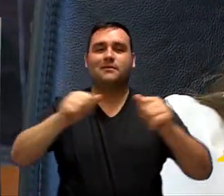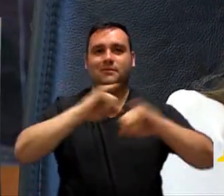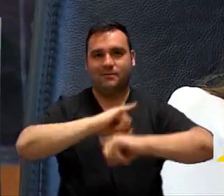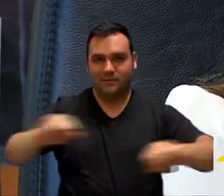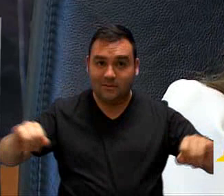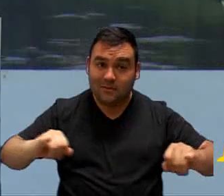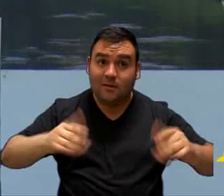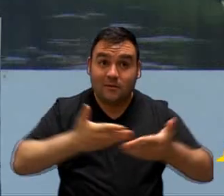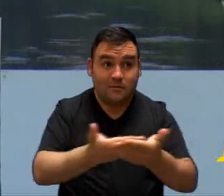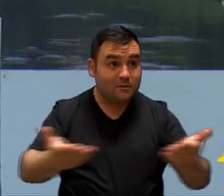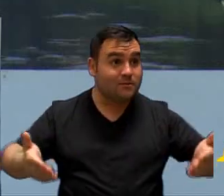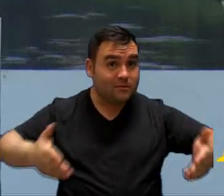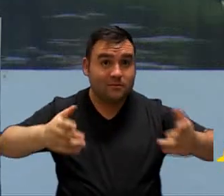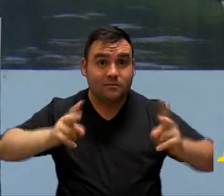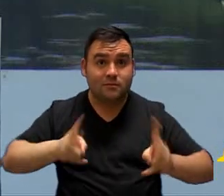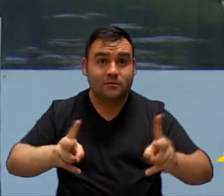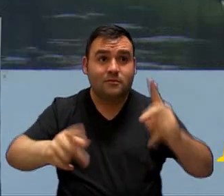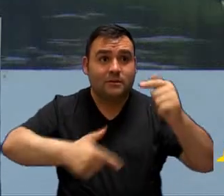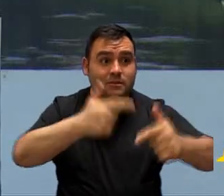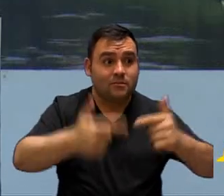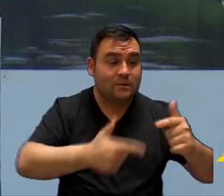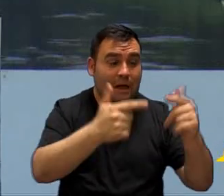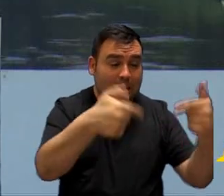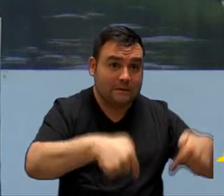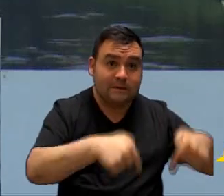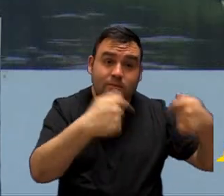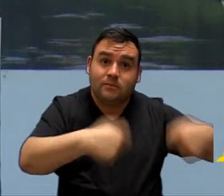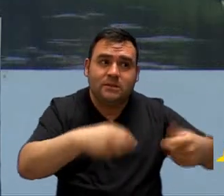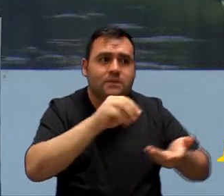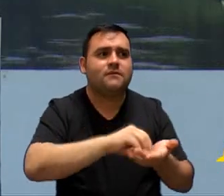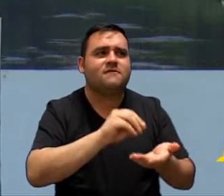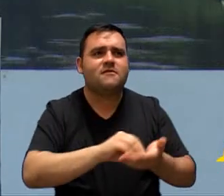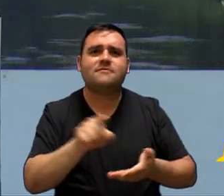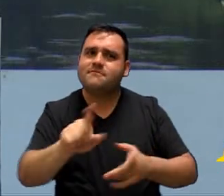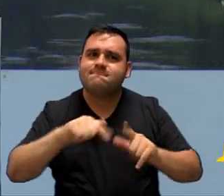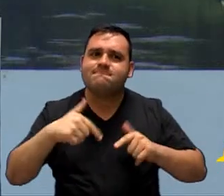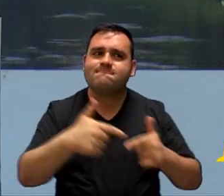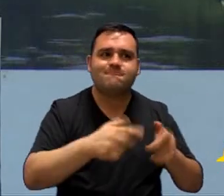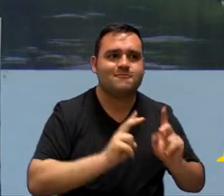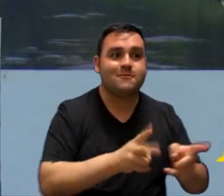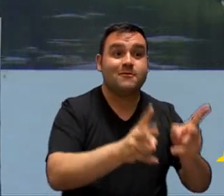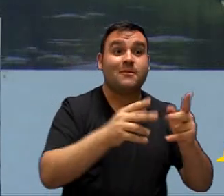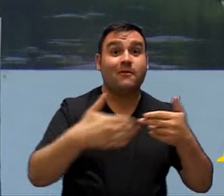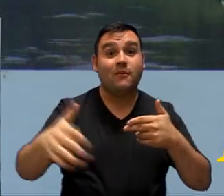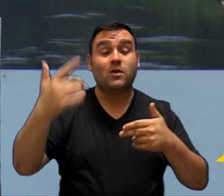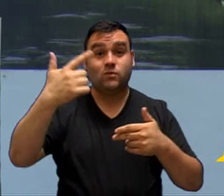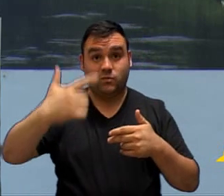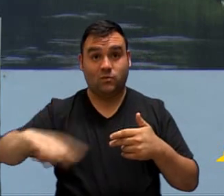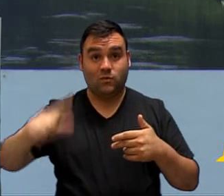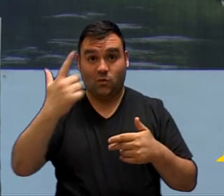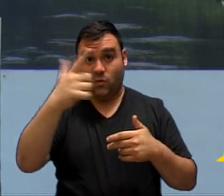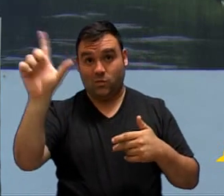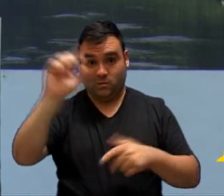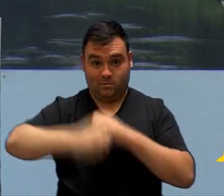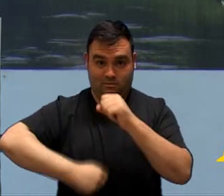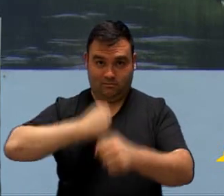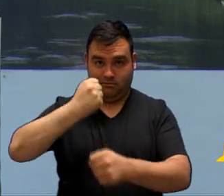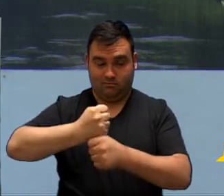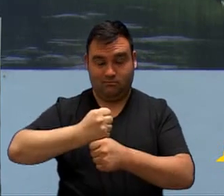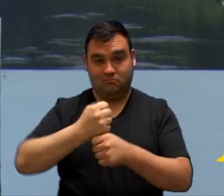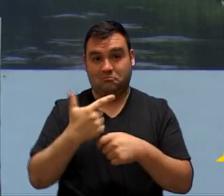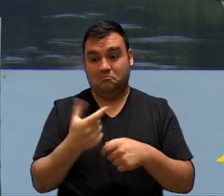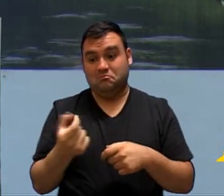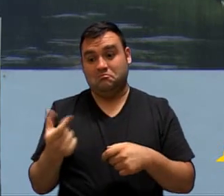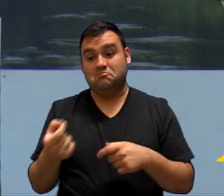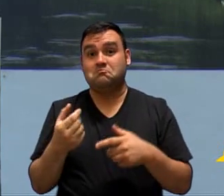mensagem. Continuem fazendo aquilo que a cidade de vocês precisam. Teremos uma próxima edição no ano que vem. Não